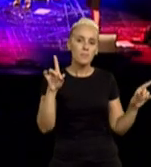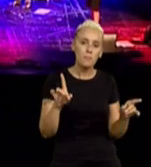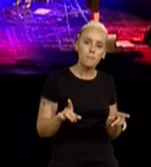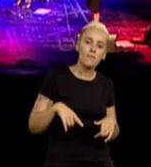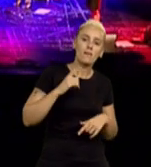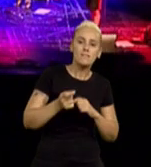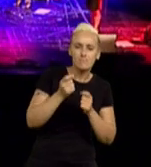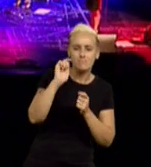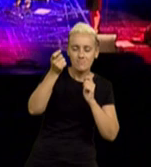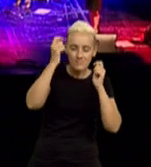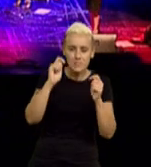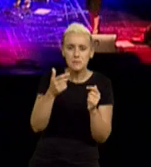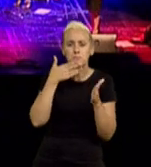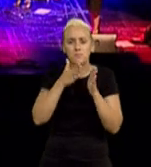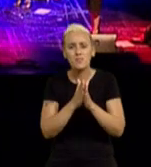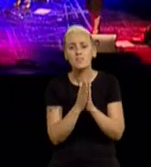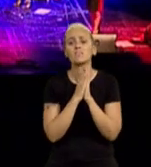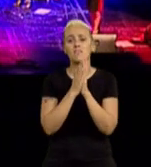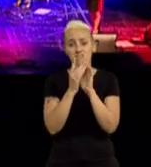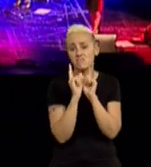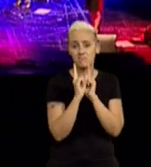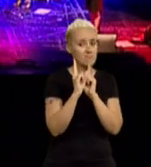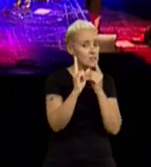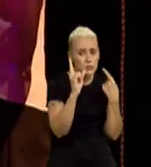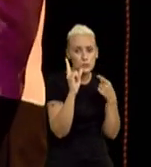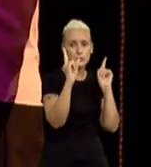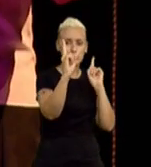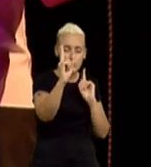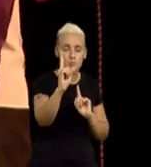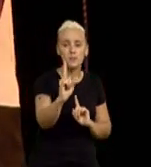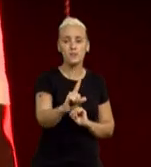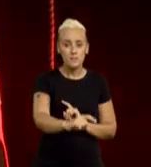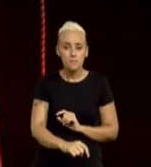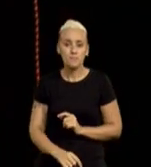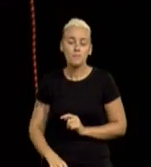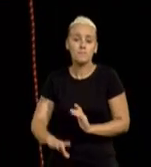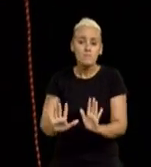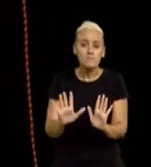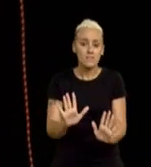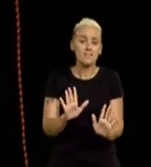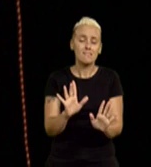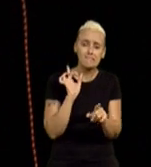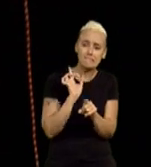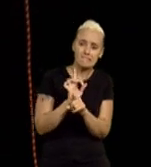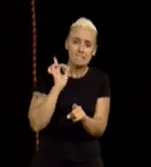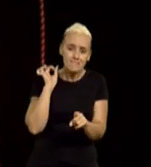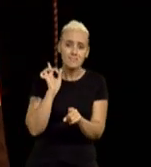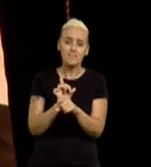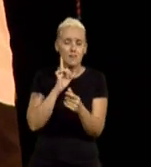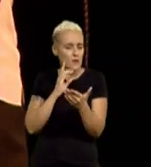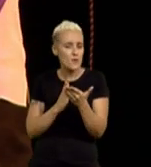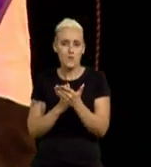Please don't let me know. just give me